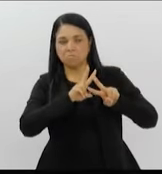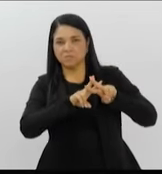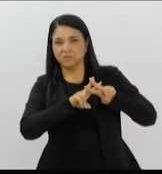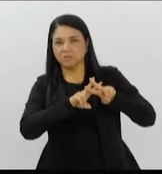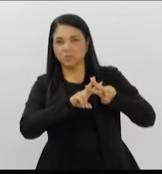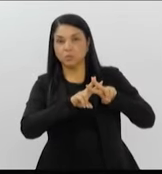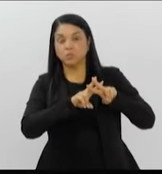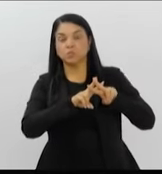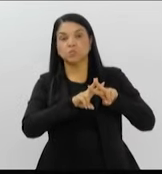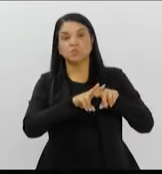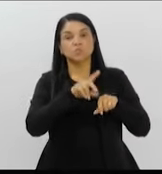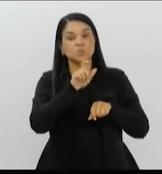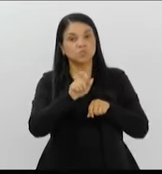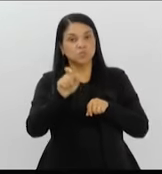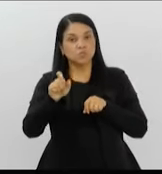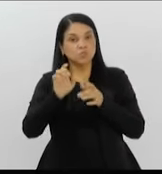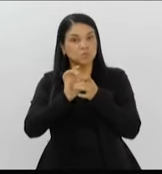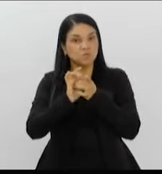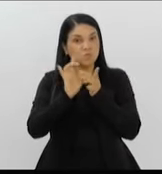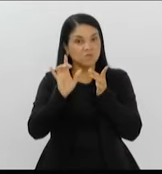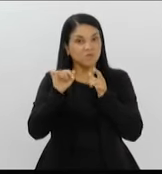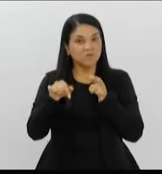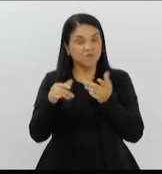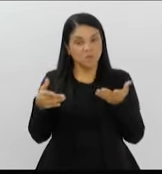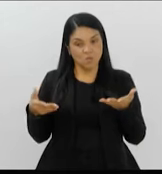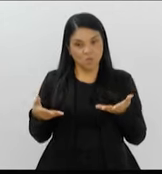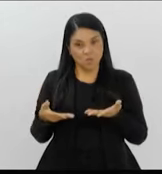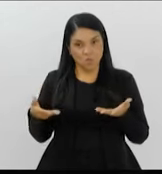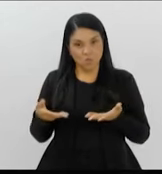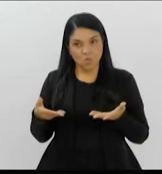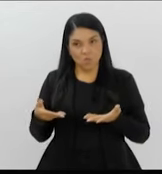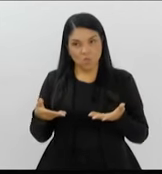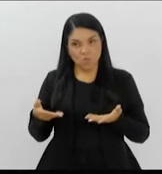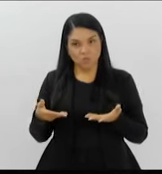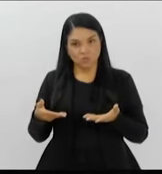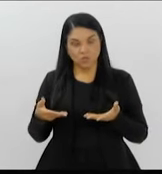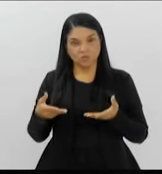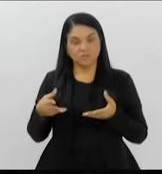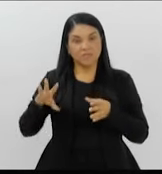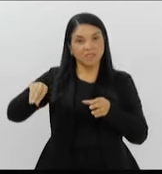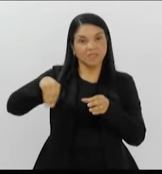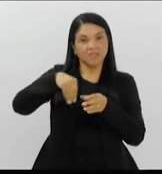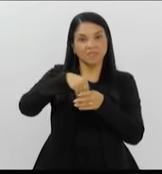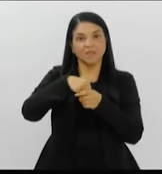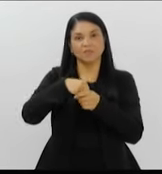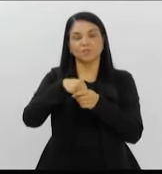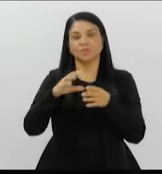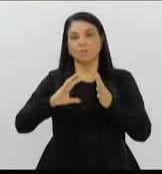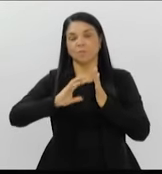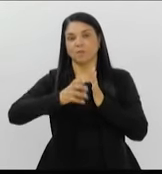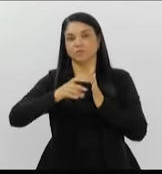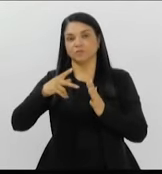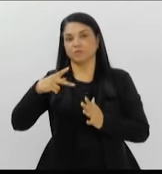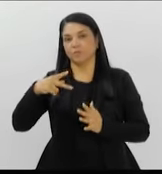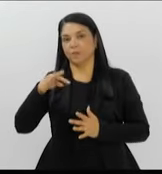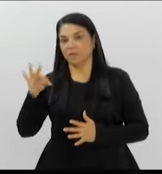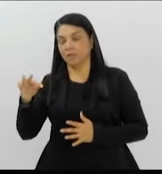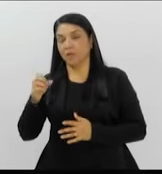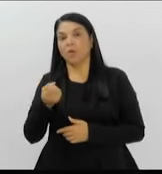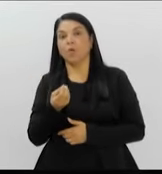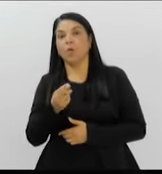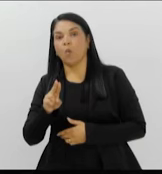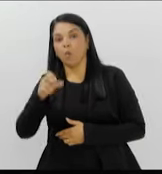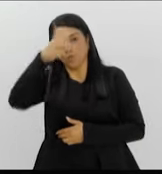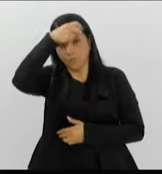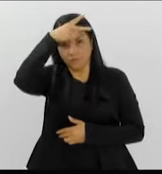ficaram soltos estão hoje no PT ou na prefeitura da cidade